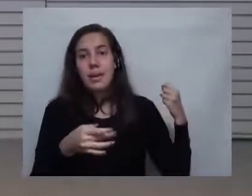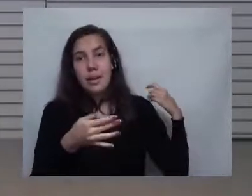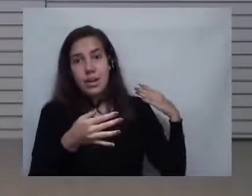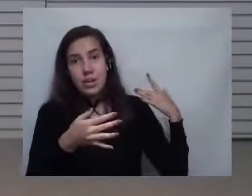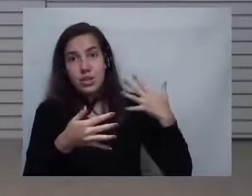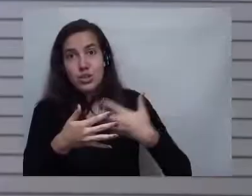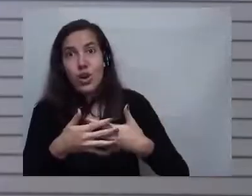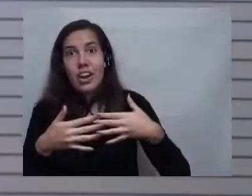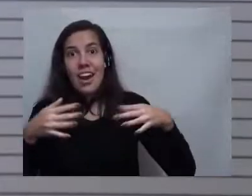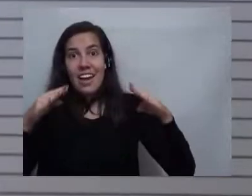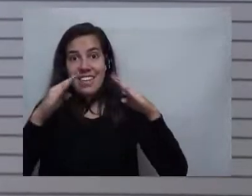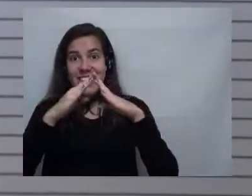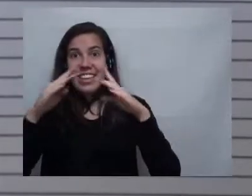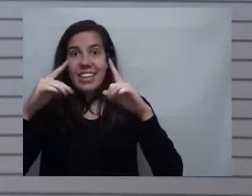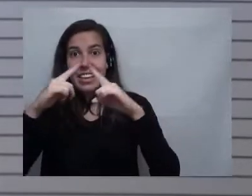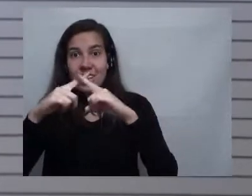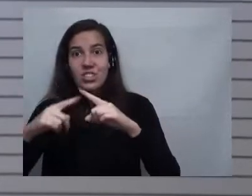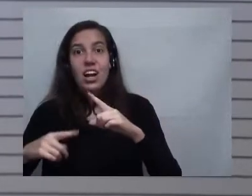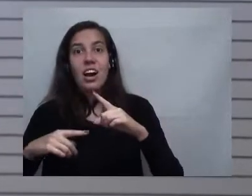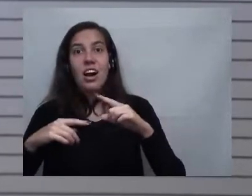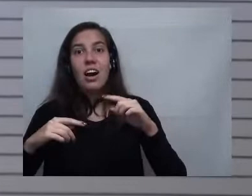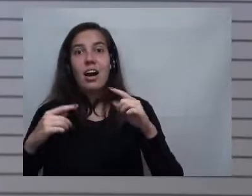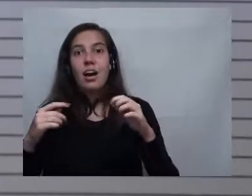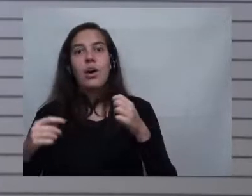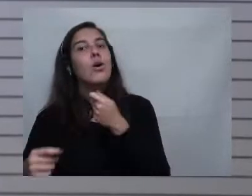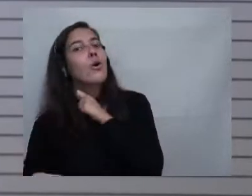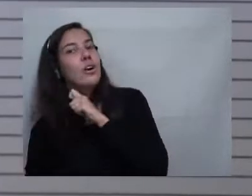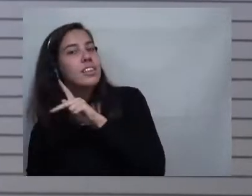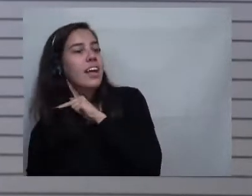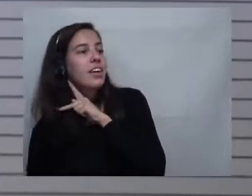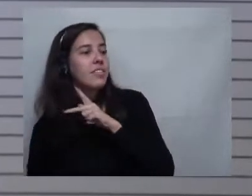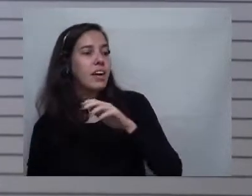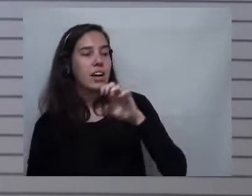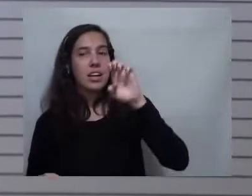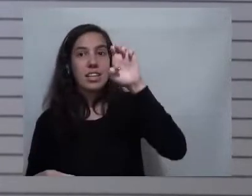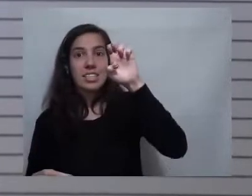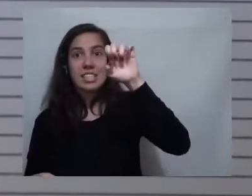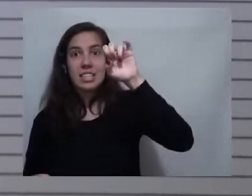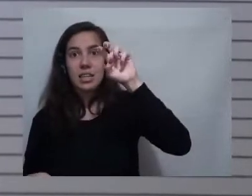51 anos uma boa ideia